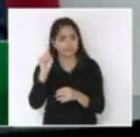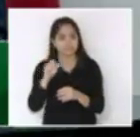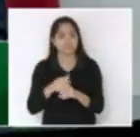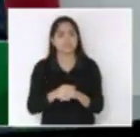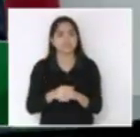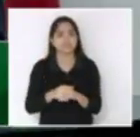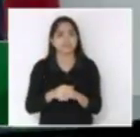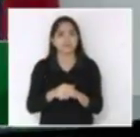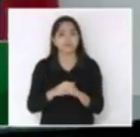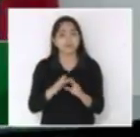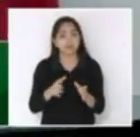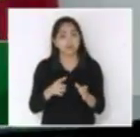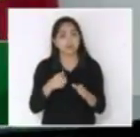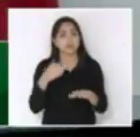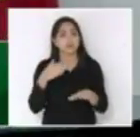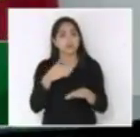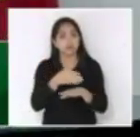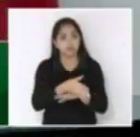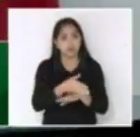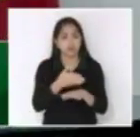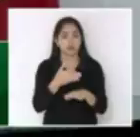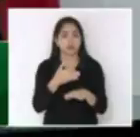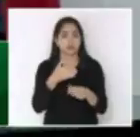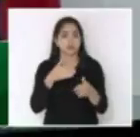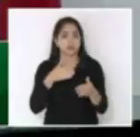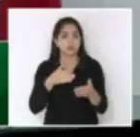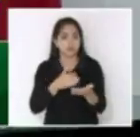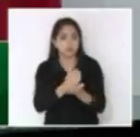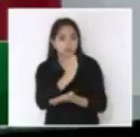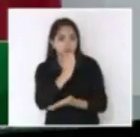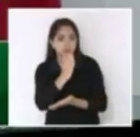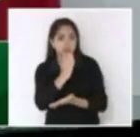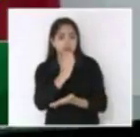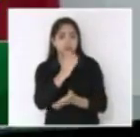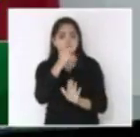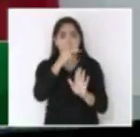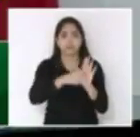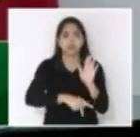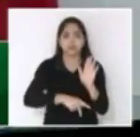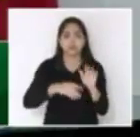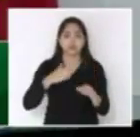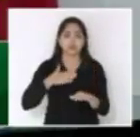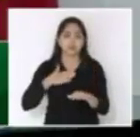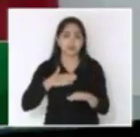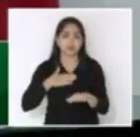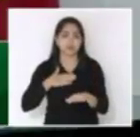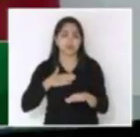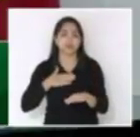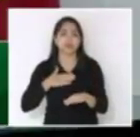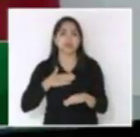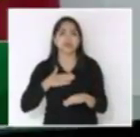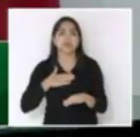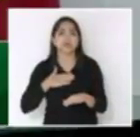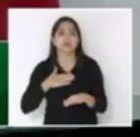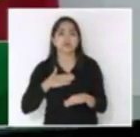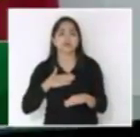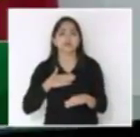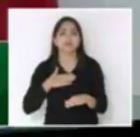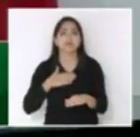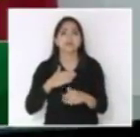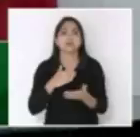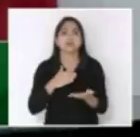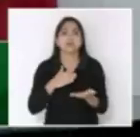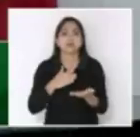de ter aprovado e sancionado o projeto de minha autoria, que e sancionado pelo governador,